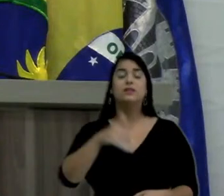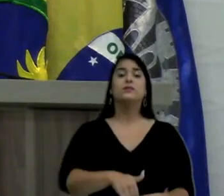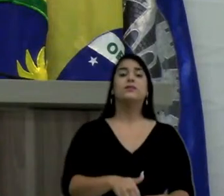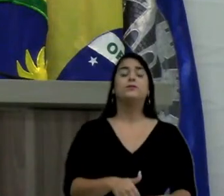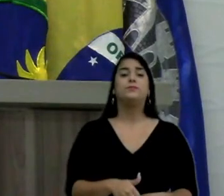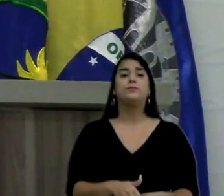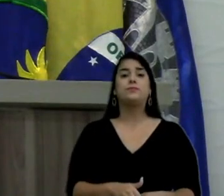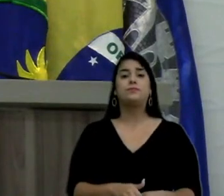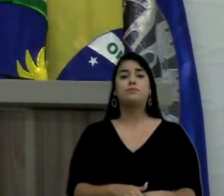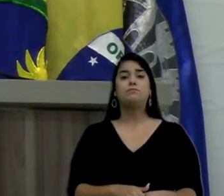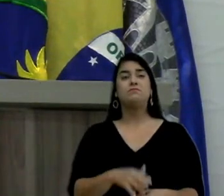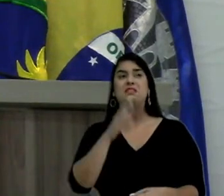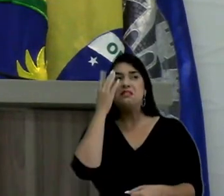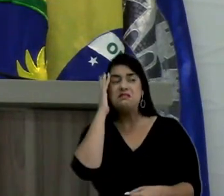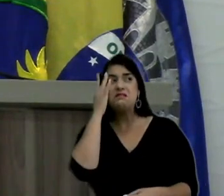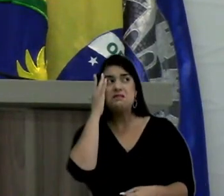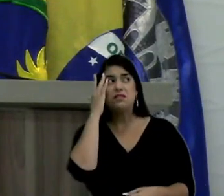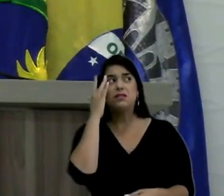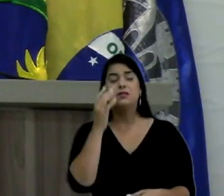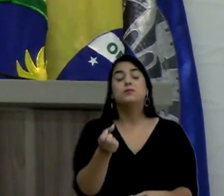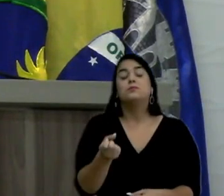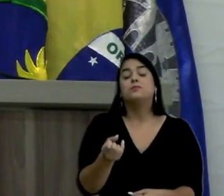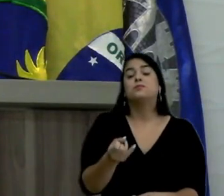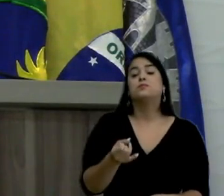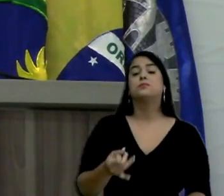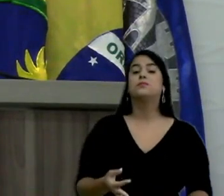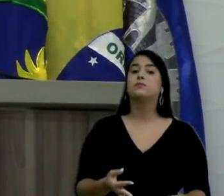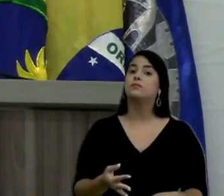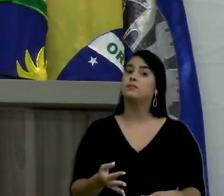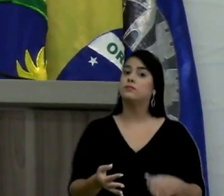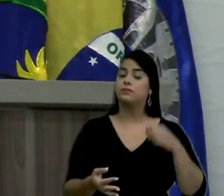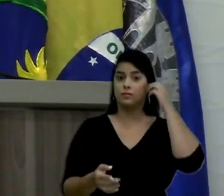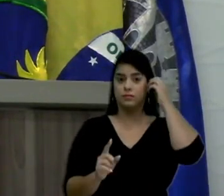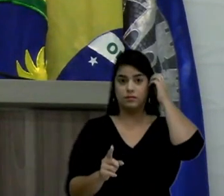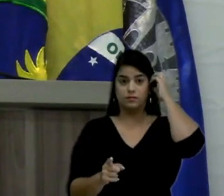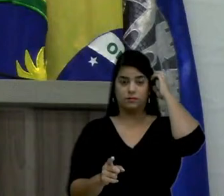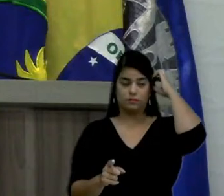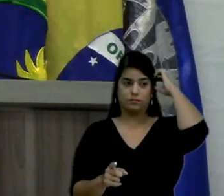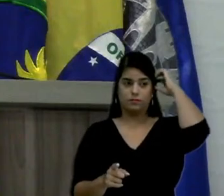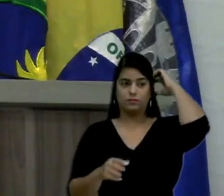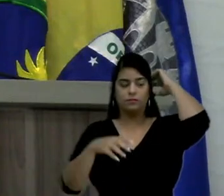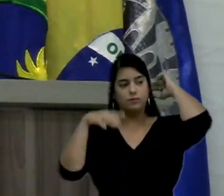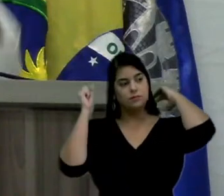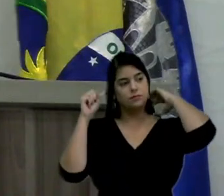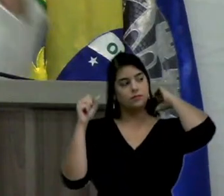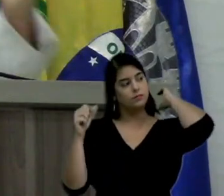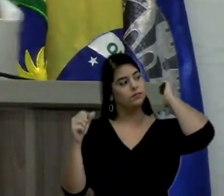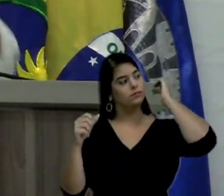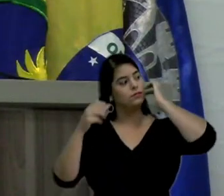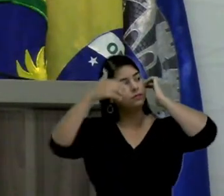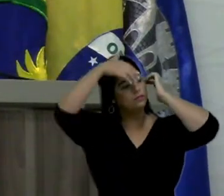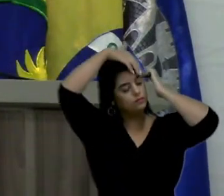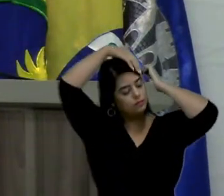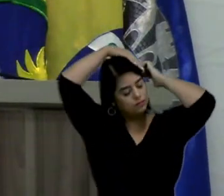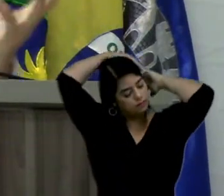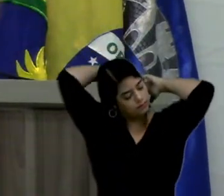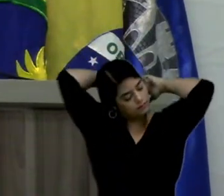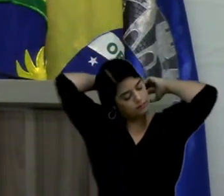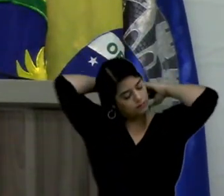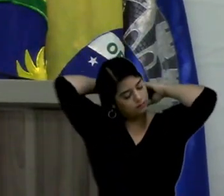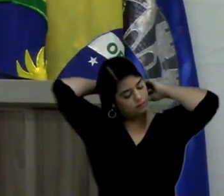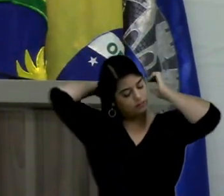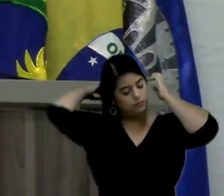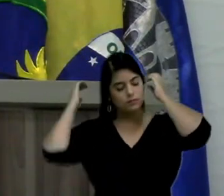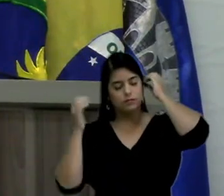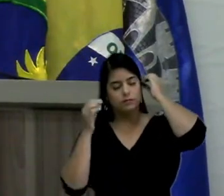quantidade você que está me ouvindo em casa sabe disso graças a Deus pela prefeitura tem mais de 10 tratores em toda a